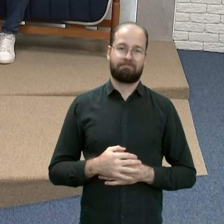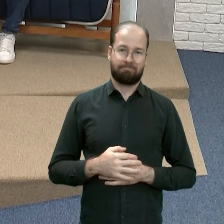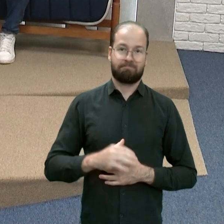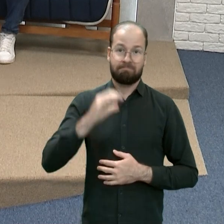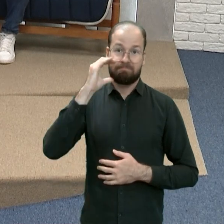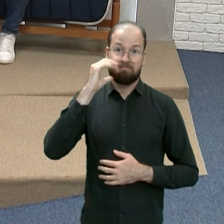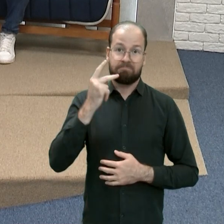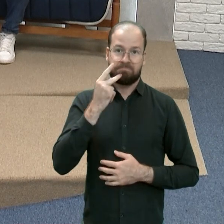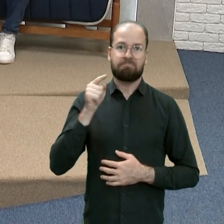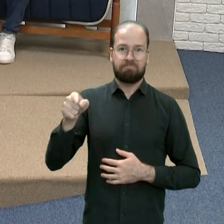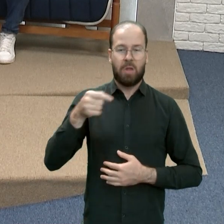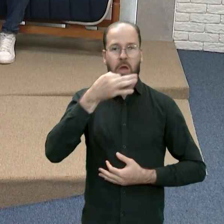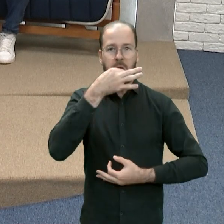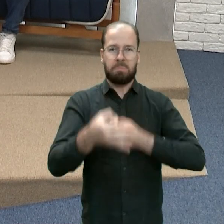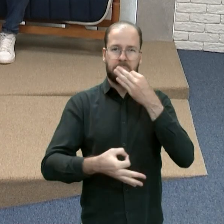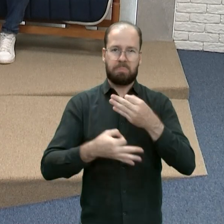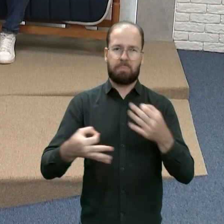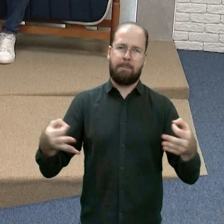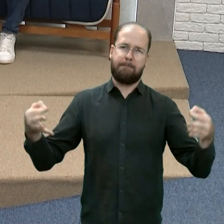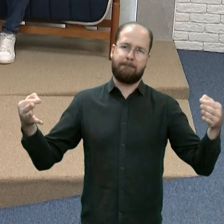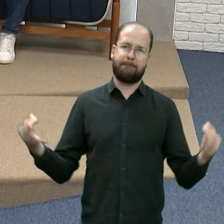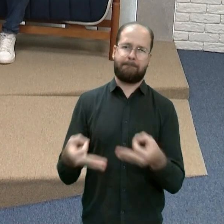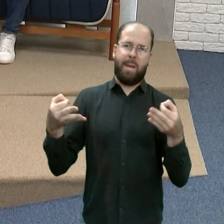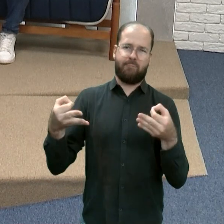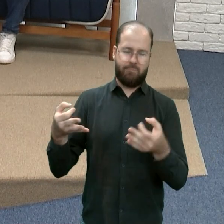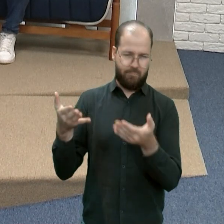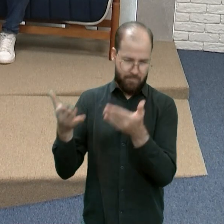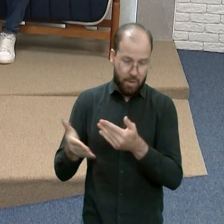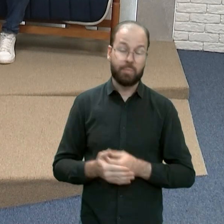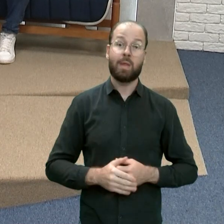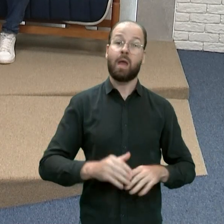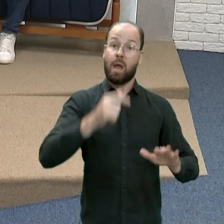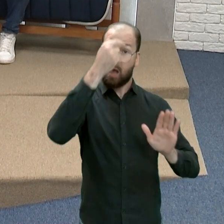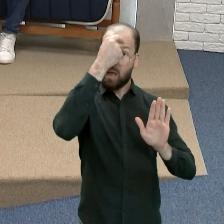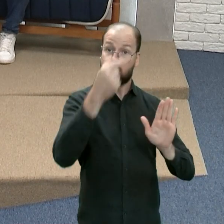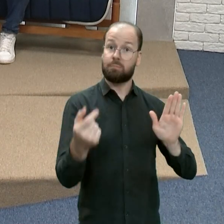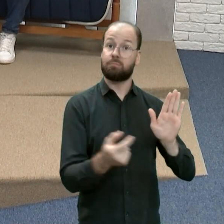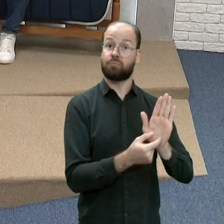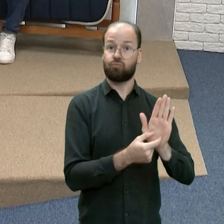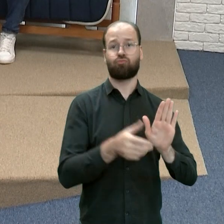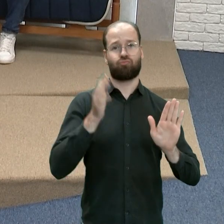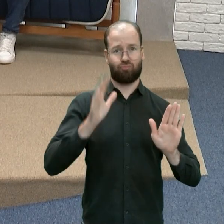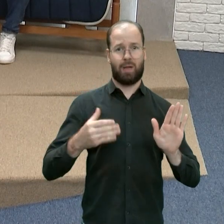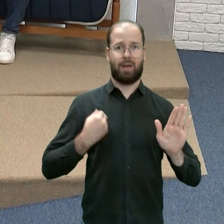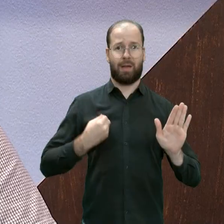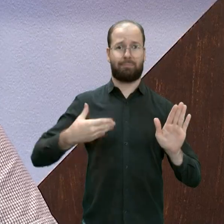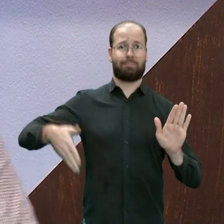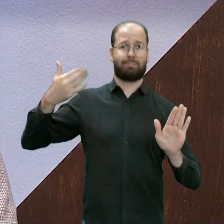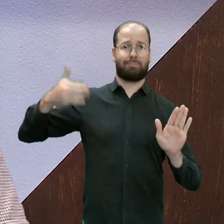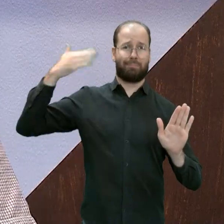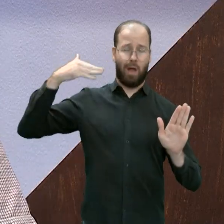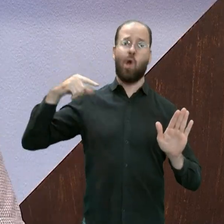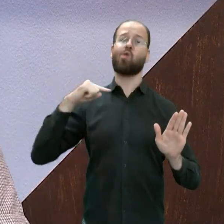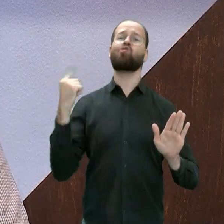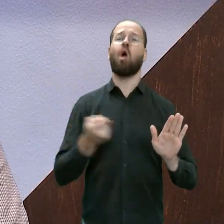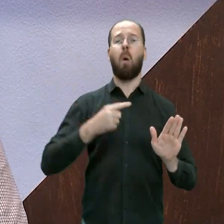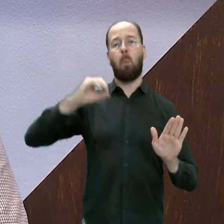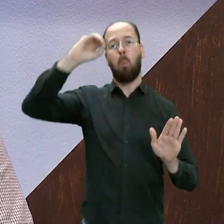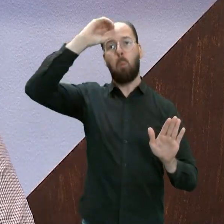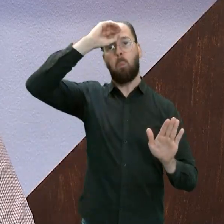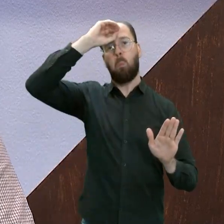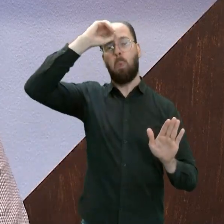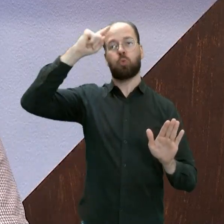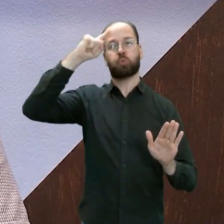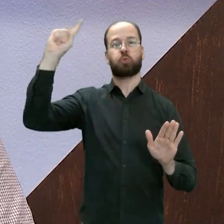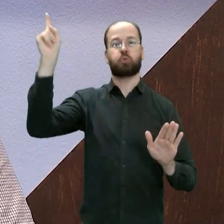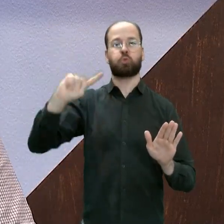Perfeito comentário. A inteligência artificial veio para ficar, eu acho que, na verdade, ela já estava presente e a gente não sabia, né? Então, é